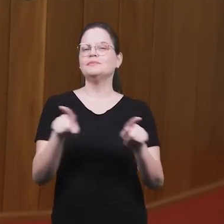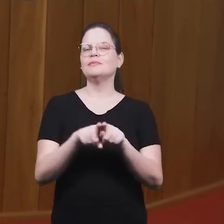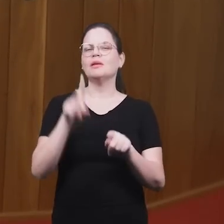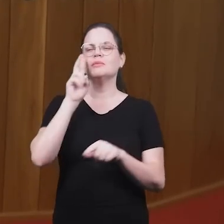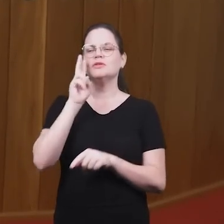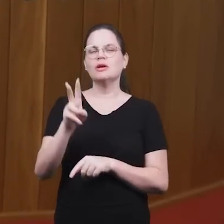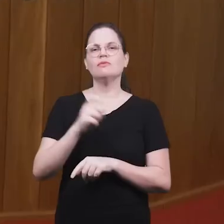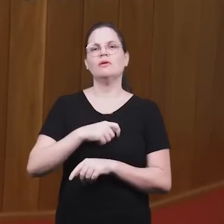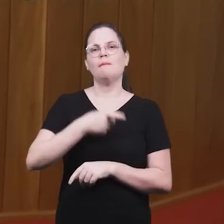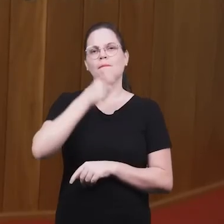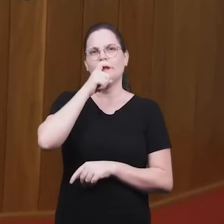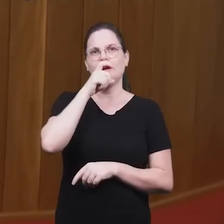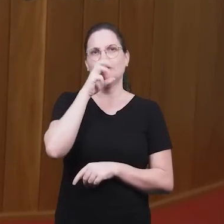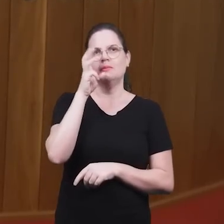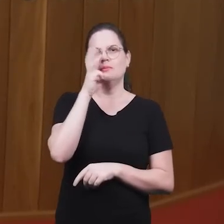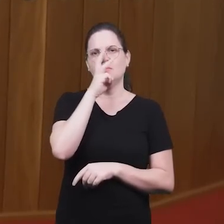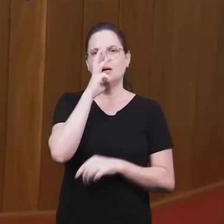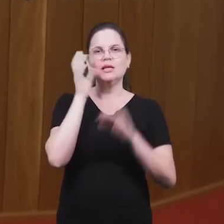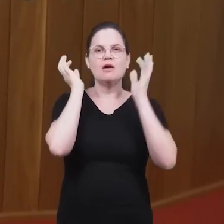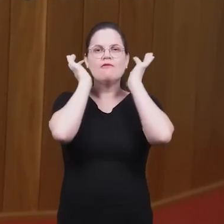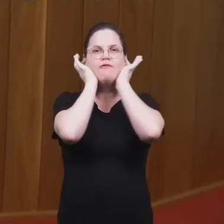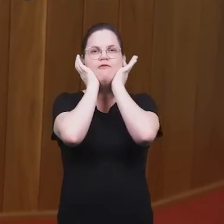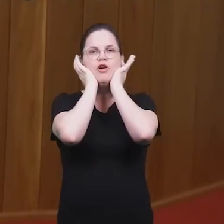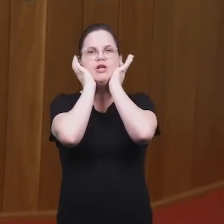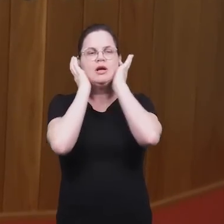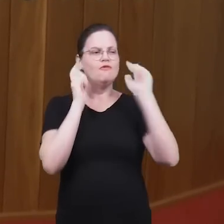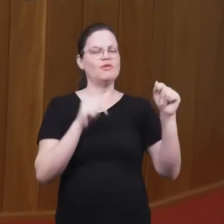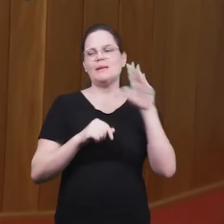e a mãe falar e ele está com fone de ouvido assim